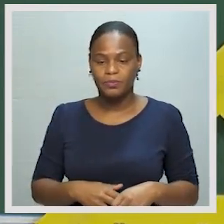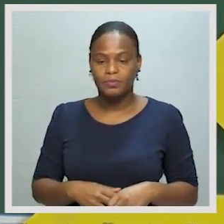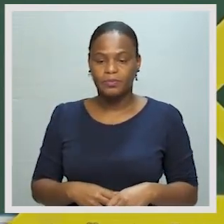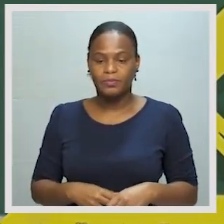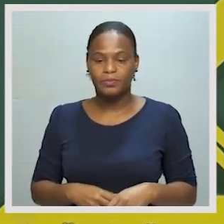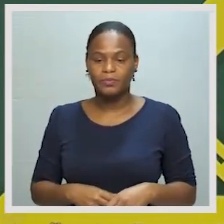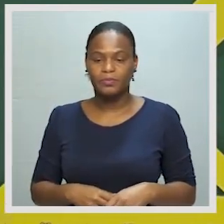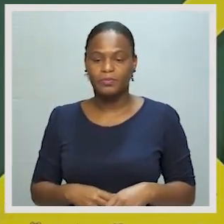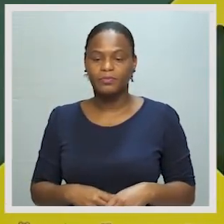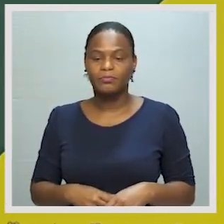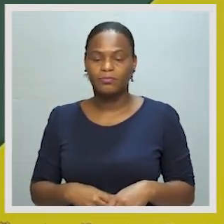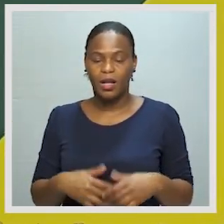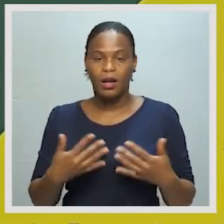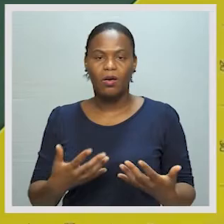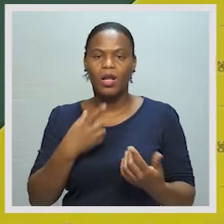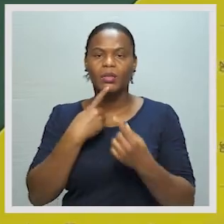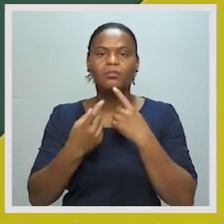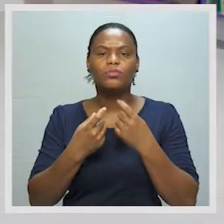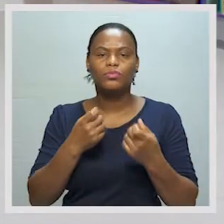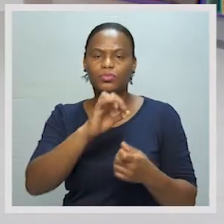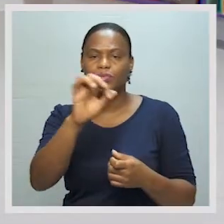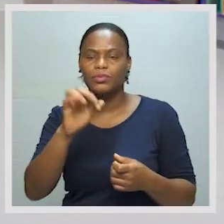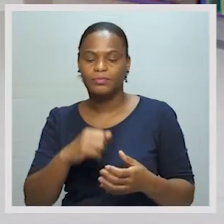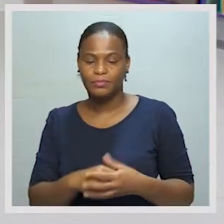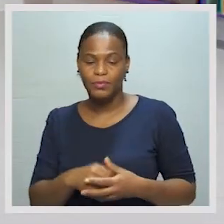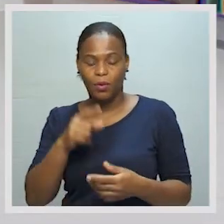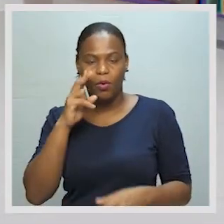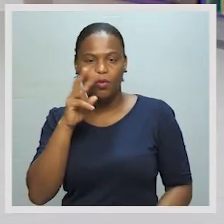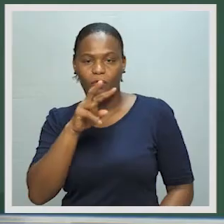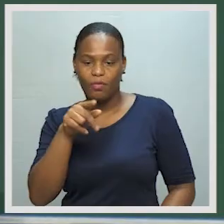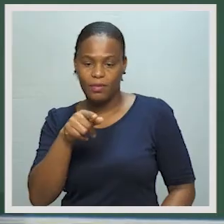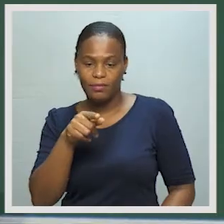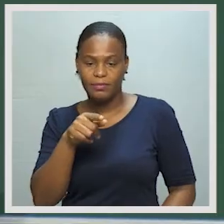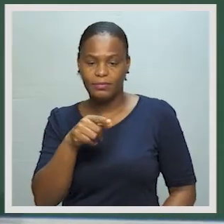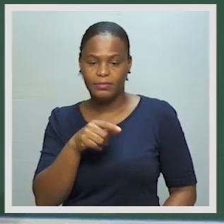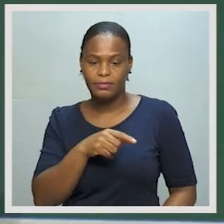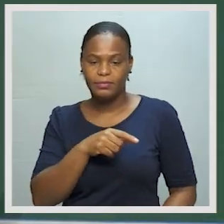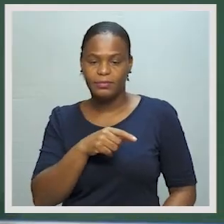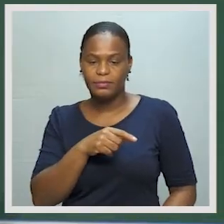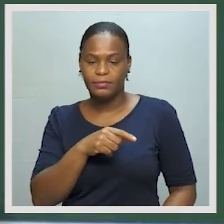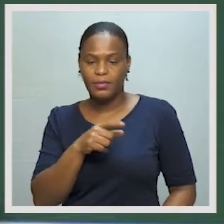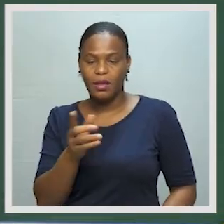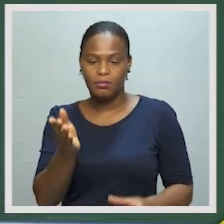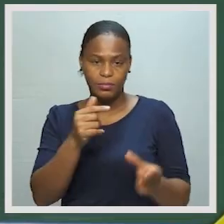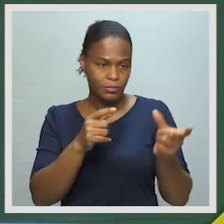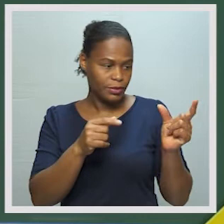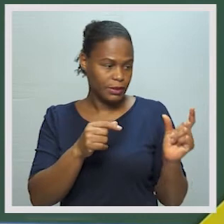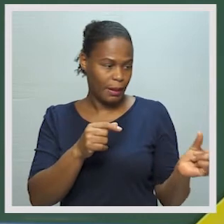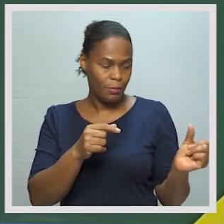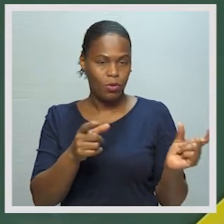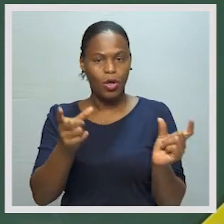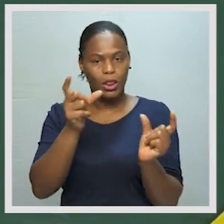y. Agora eu vos pergunto, reparem, neste termo e